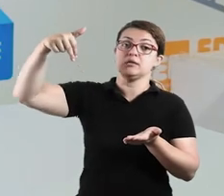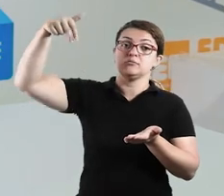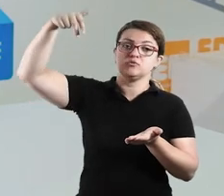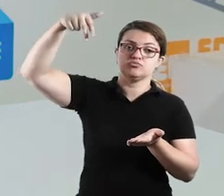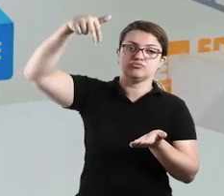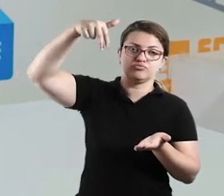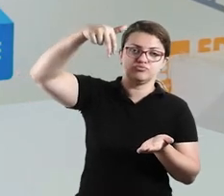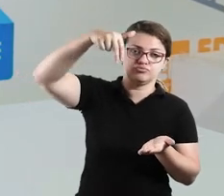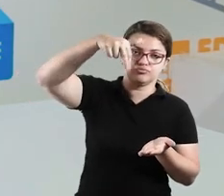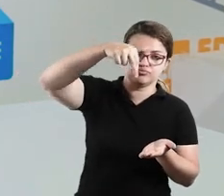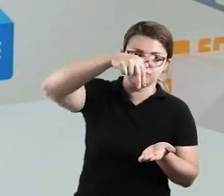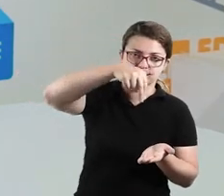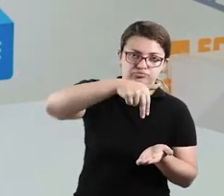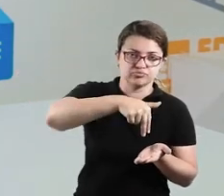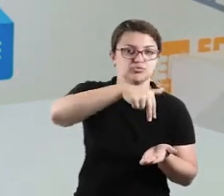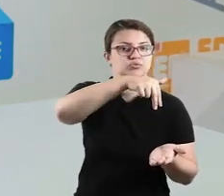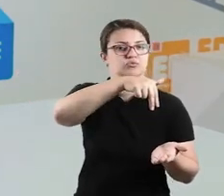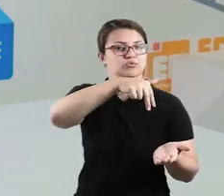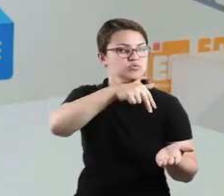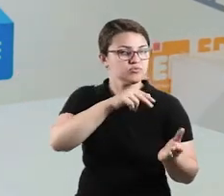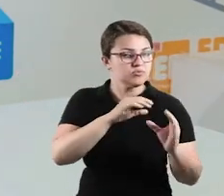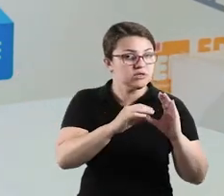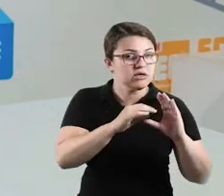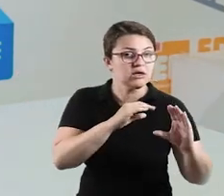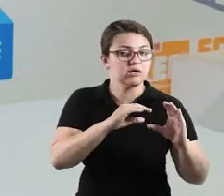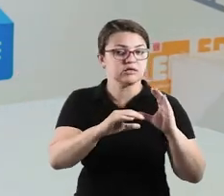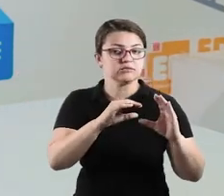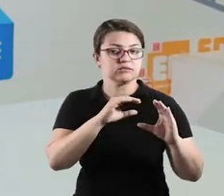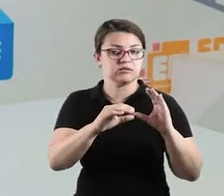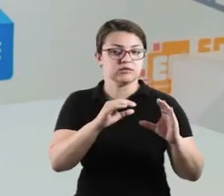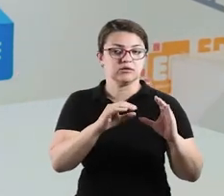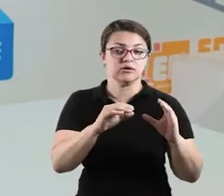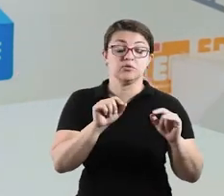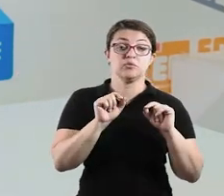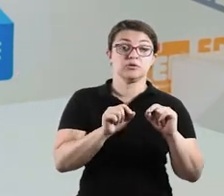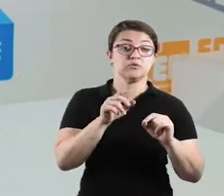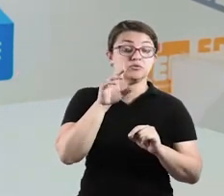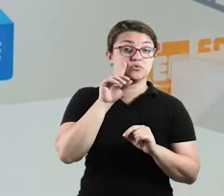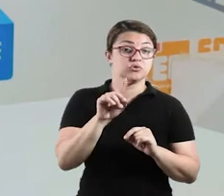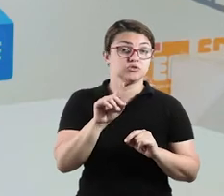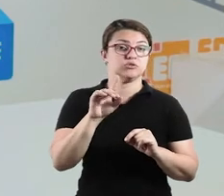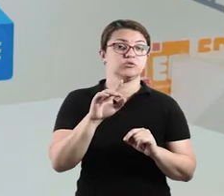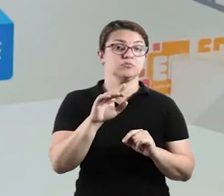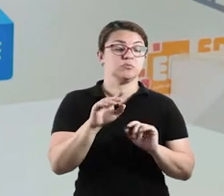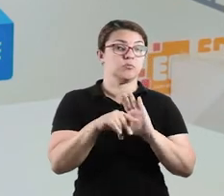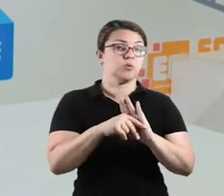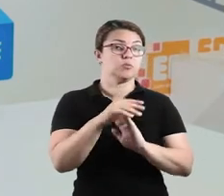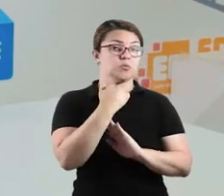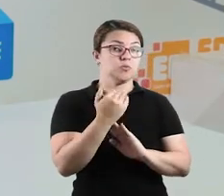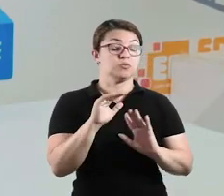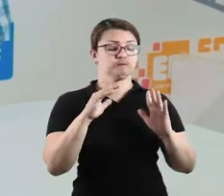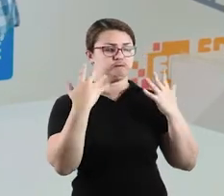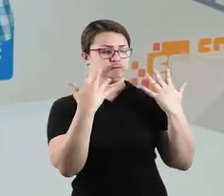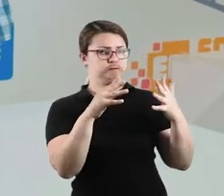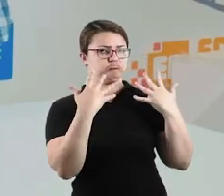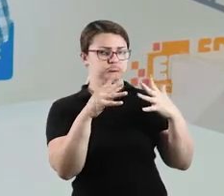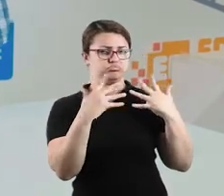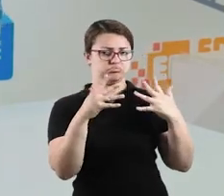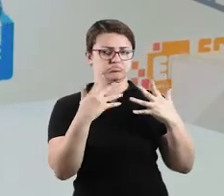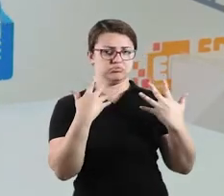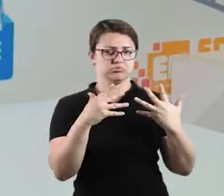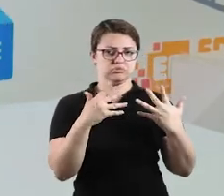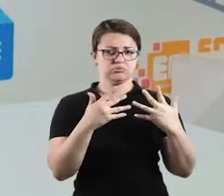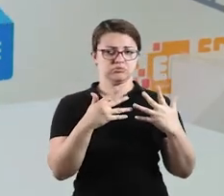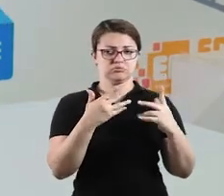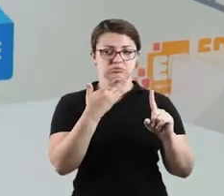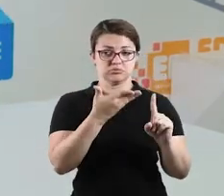o quê? Para saudar, para poder homenagear essas pessoas no Dia de los Muertos. Tudo bem? Vamos comparar com o do